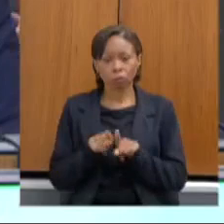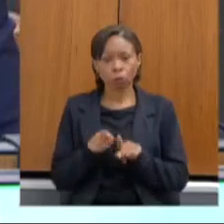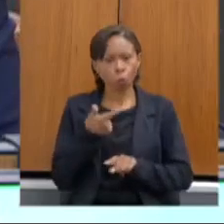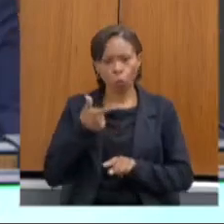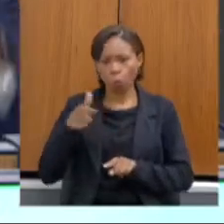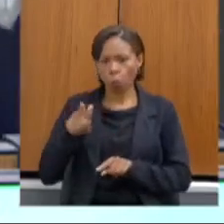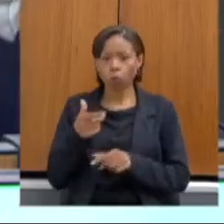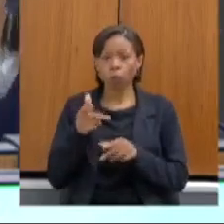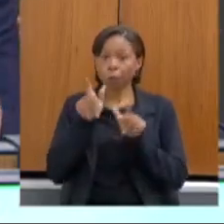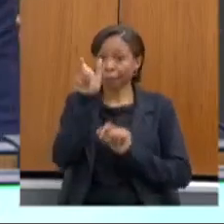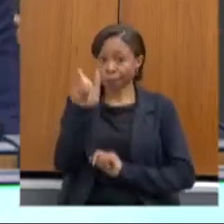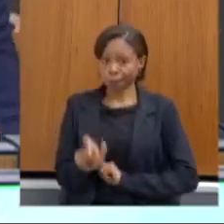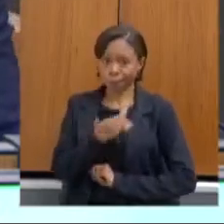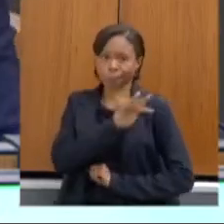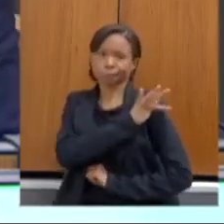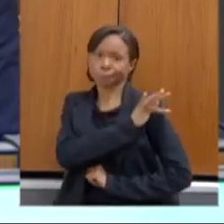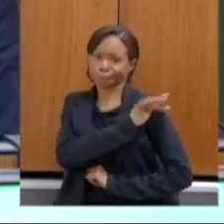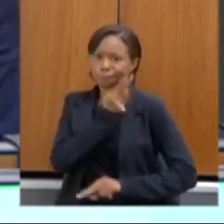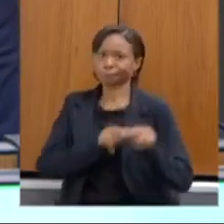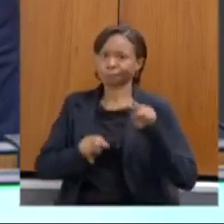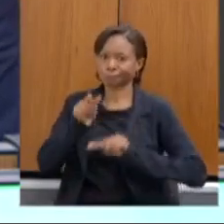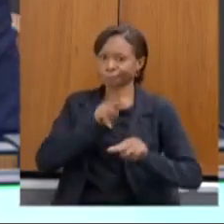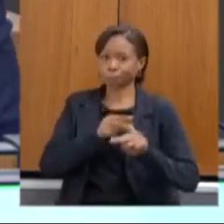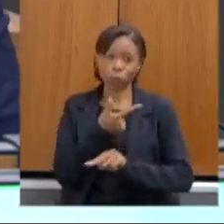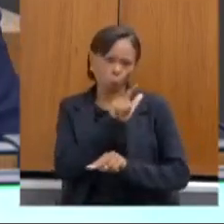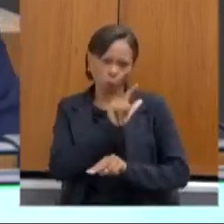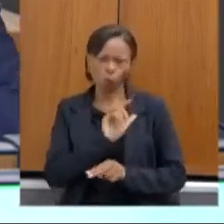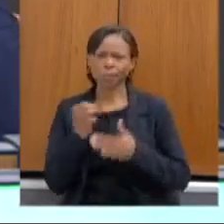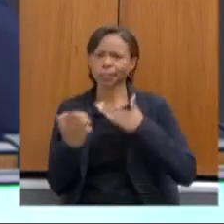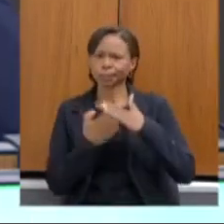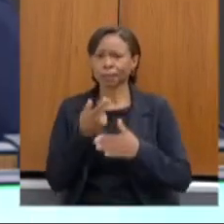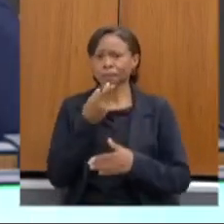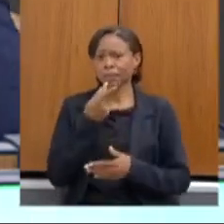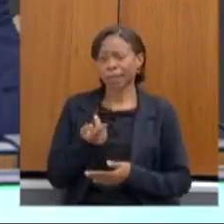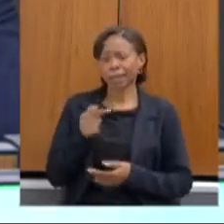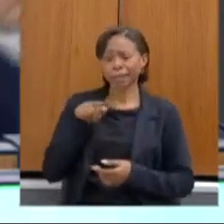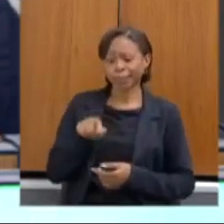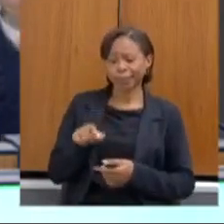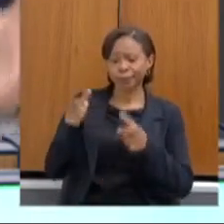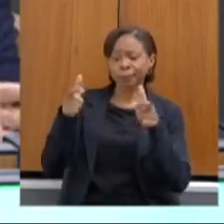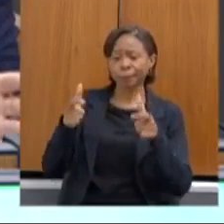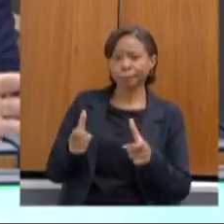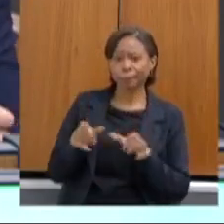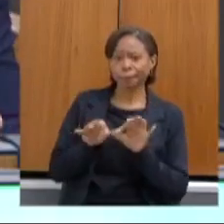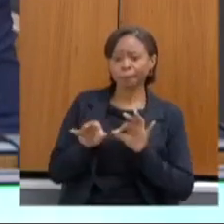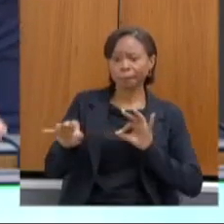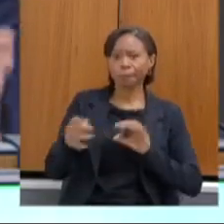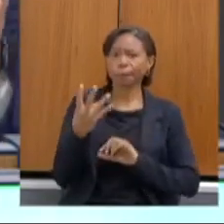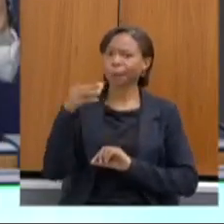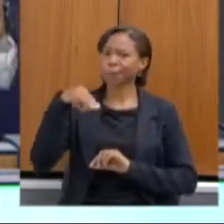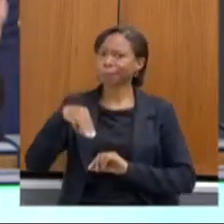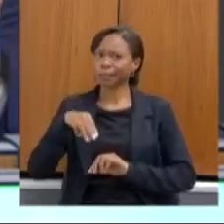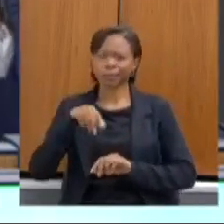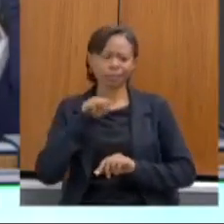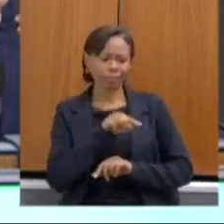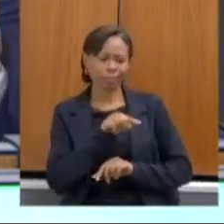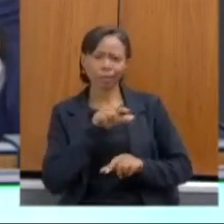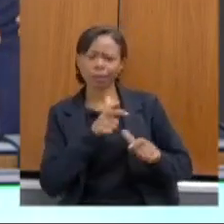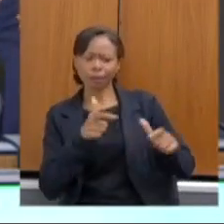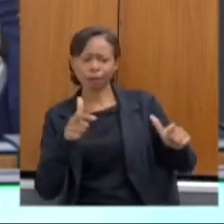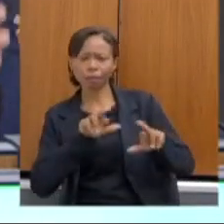outro fiscal da mesma instituição dizer que seu pé e tem que ter quatro metros a partir de agora vai